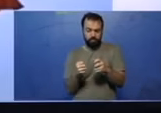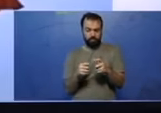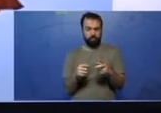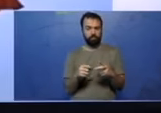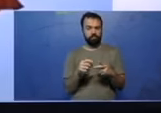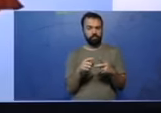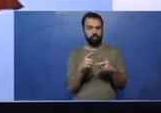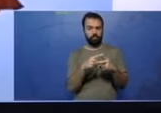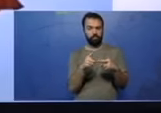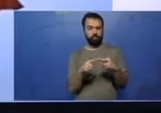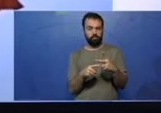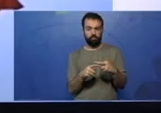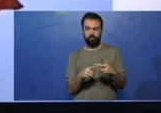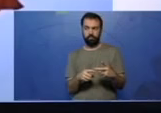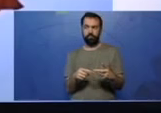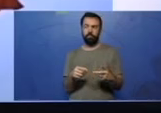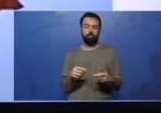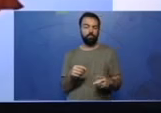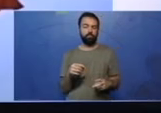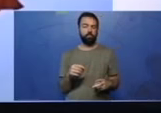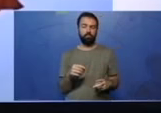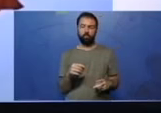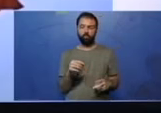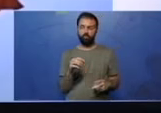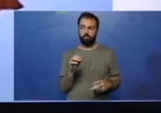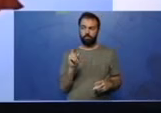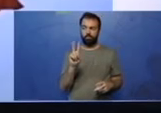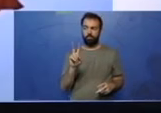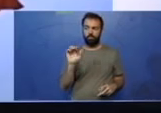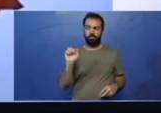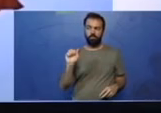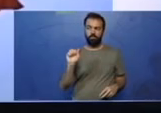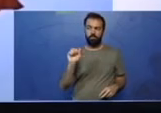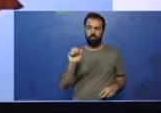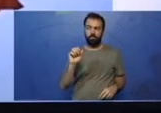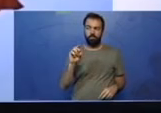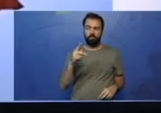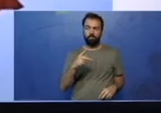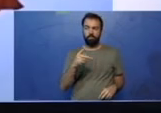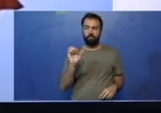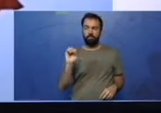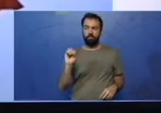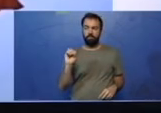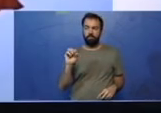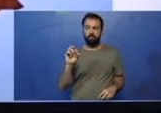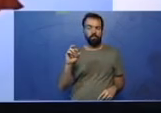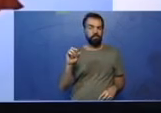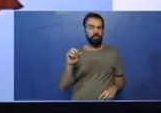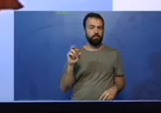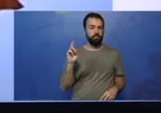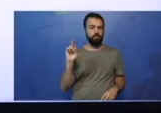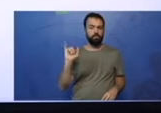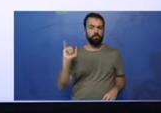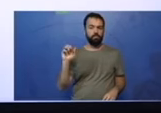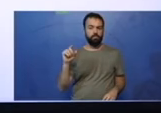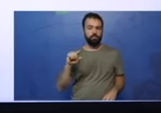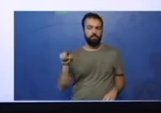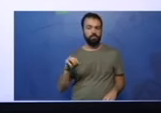evaporação, que é uma passagem lenta do estado líquido para o gasoso. Um exemplo são as roupas, né, secando no